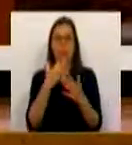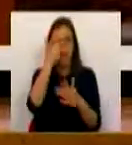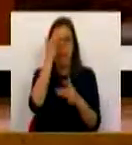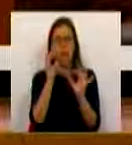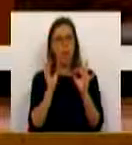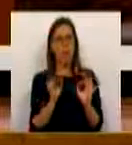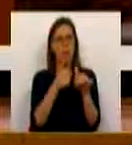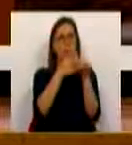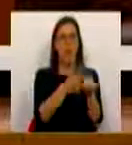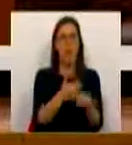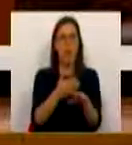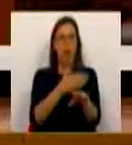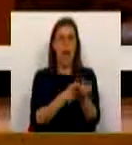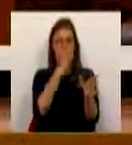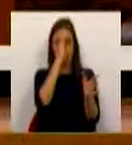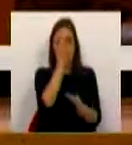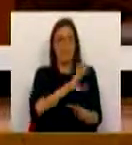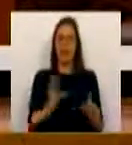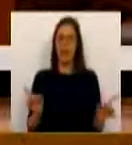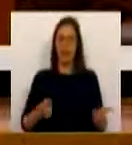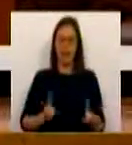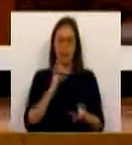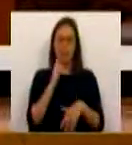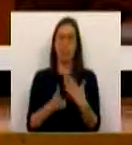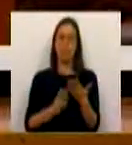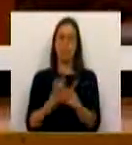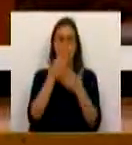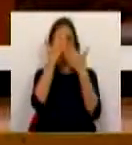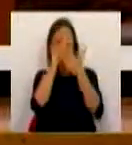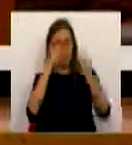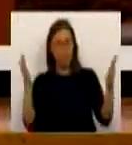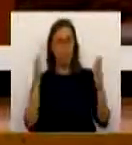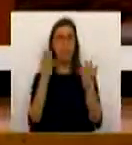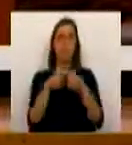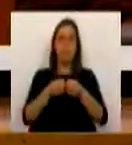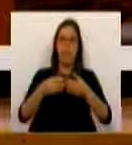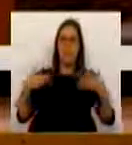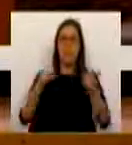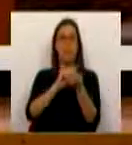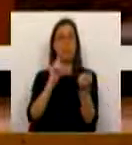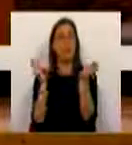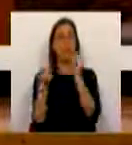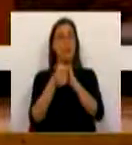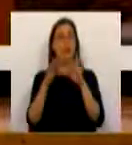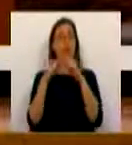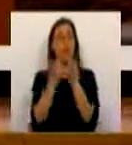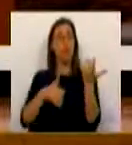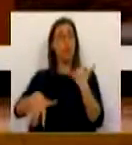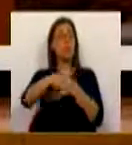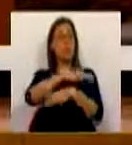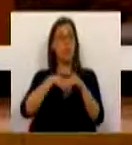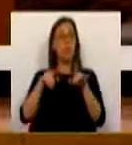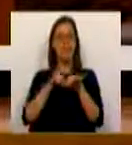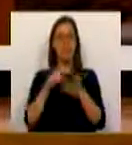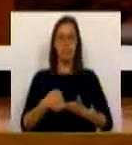ideias feitas ou pré-concebidas, mas continuarmos abertos às múltiplas transformações da sociedade e